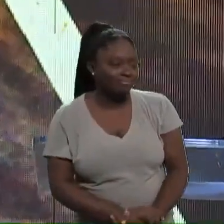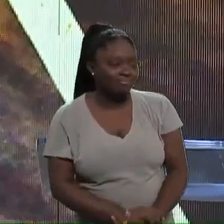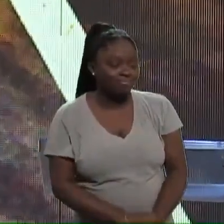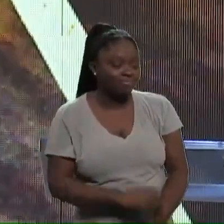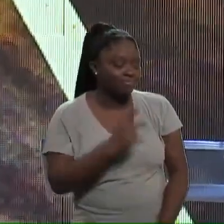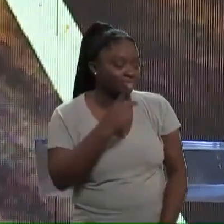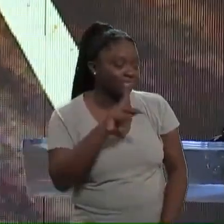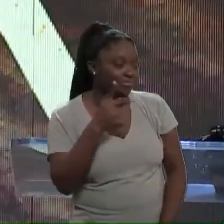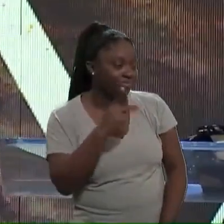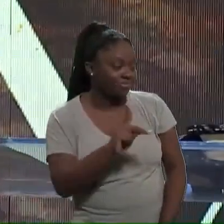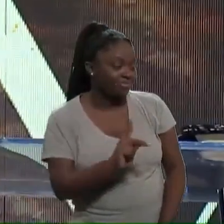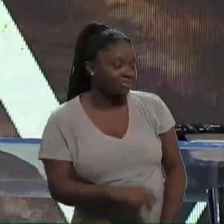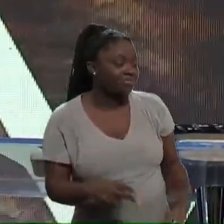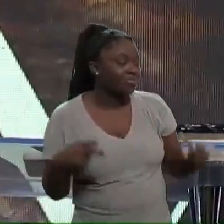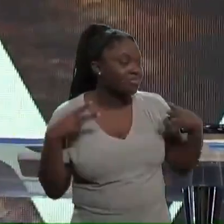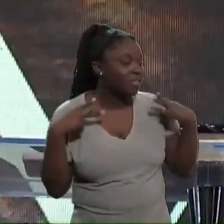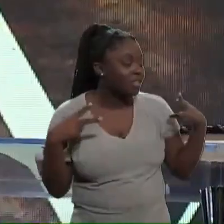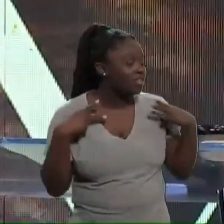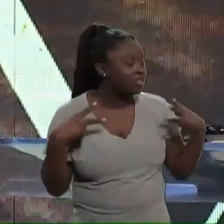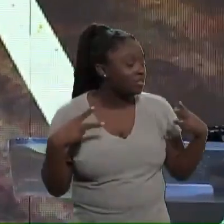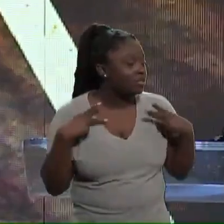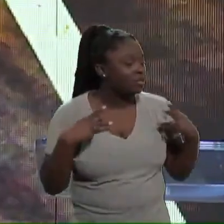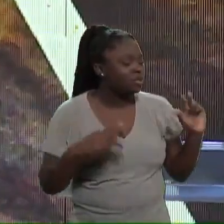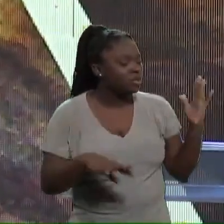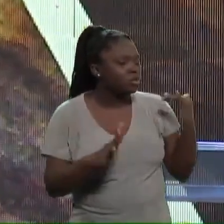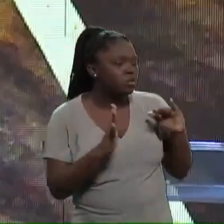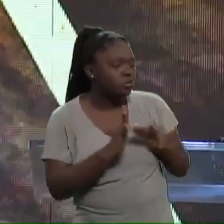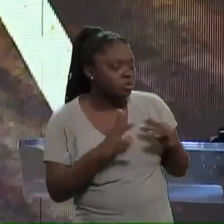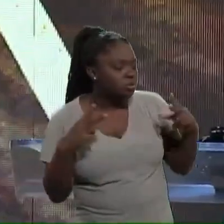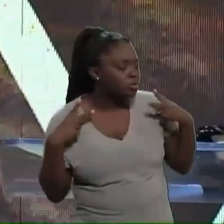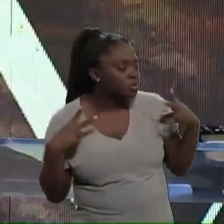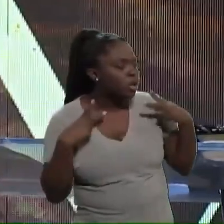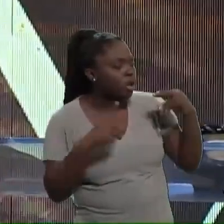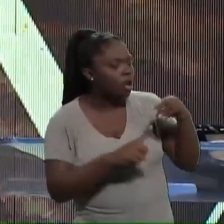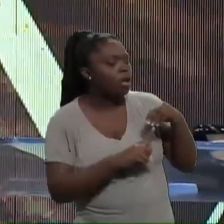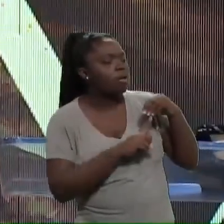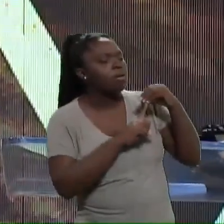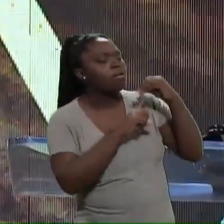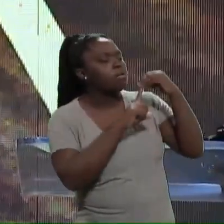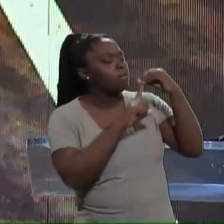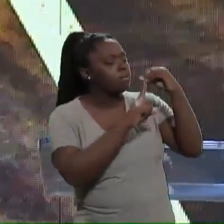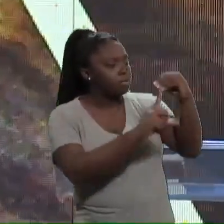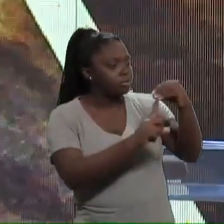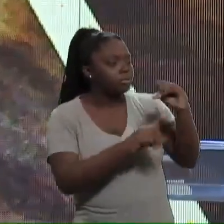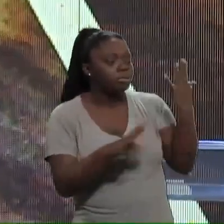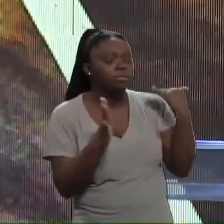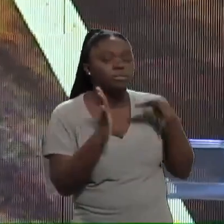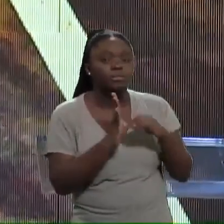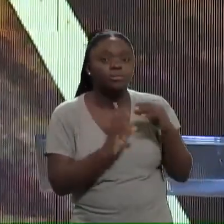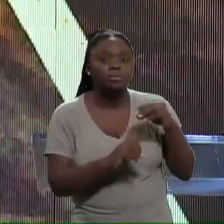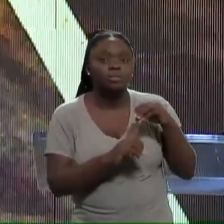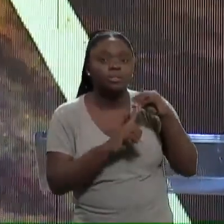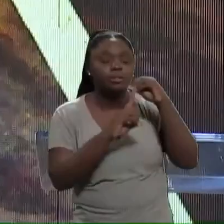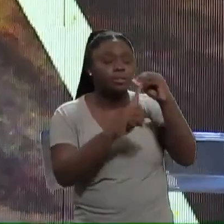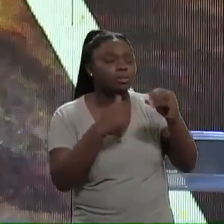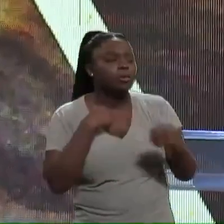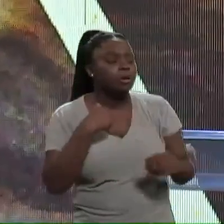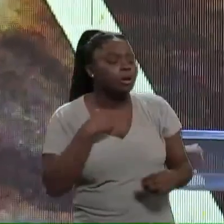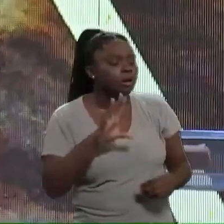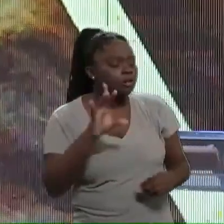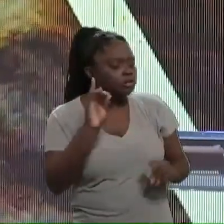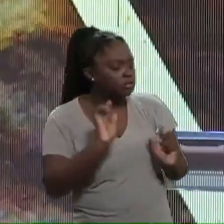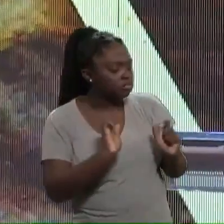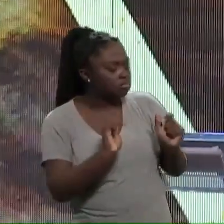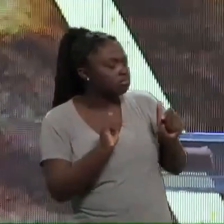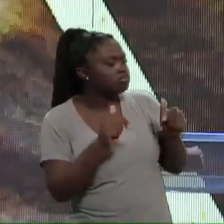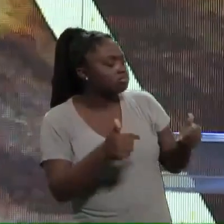o seu é singular, e tudo aquilo que é singular é único, e tudo aquilo que é único é produzido por mim, e tudo aquilo